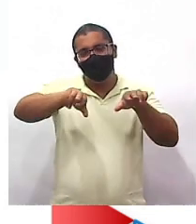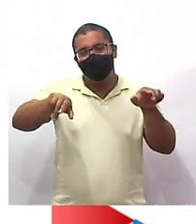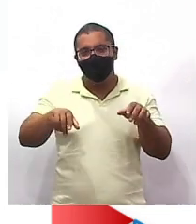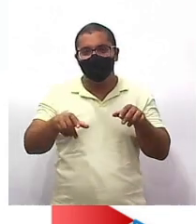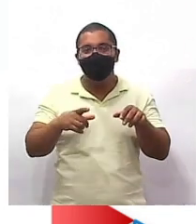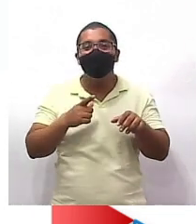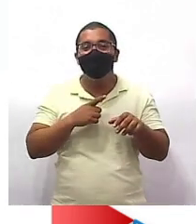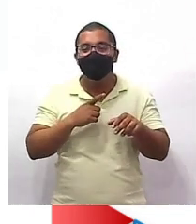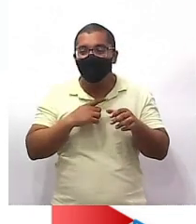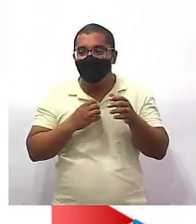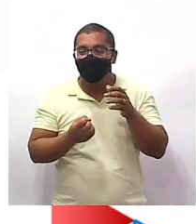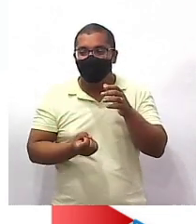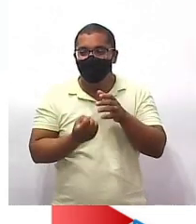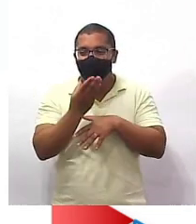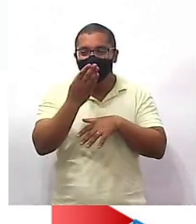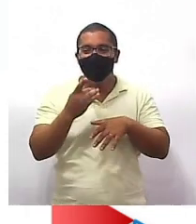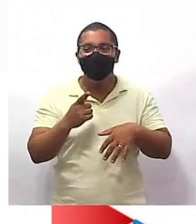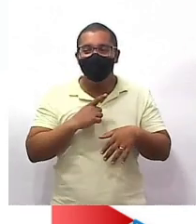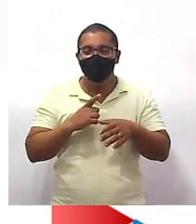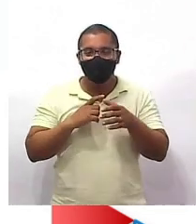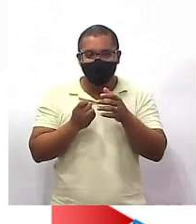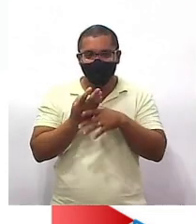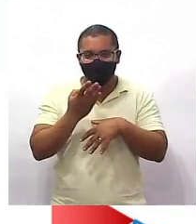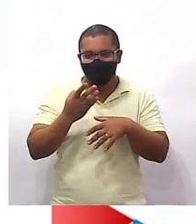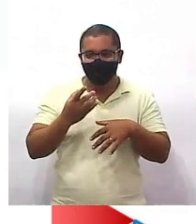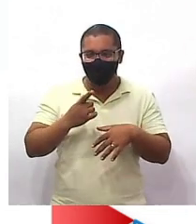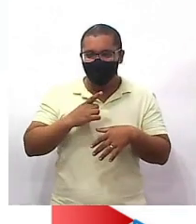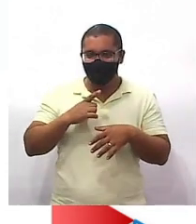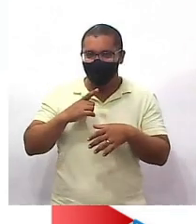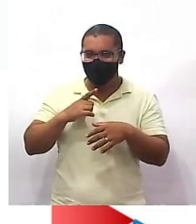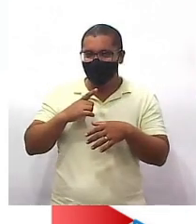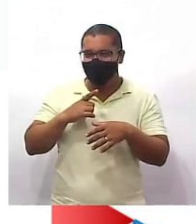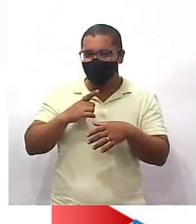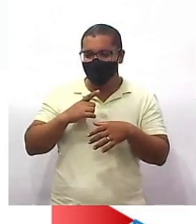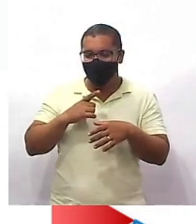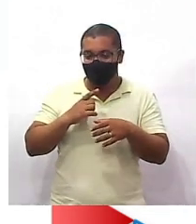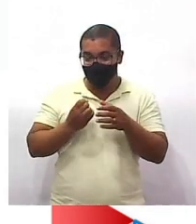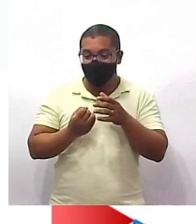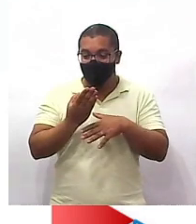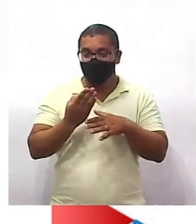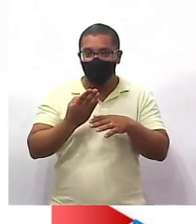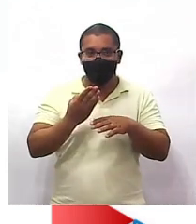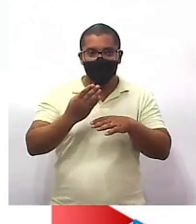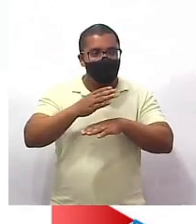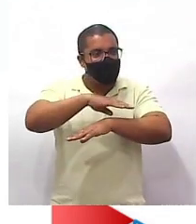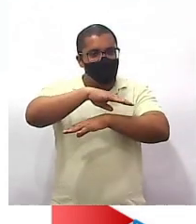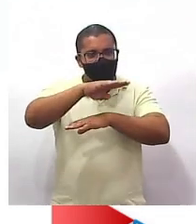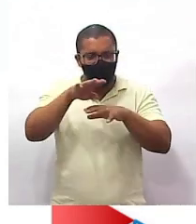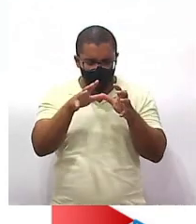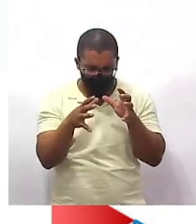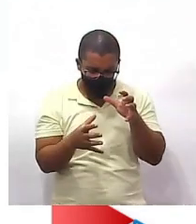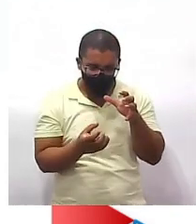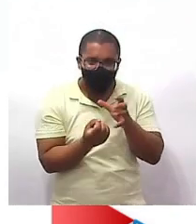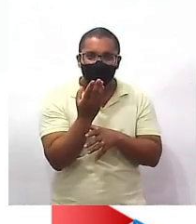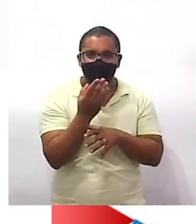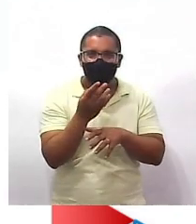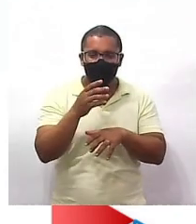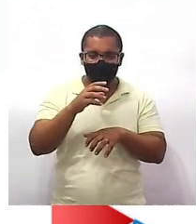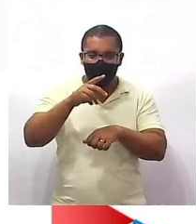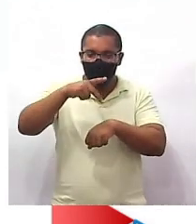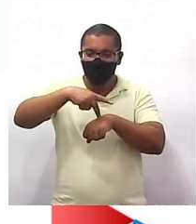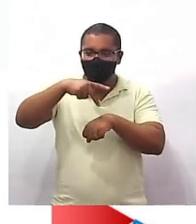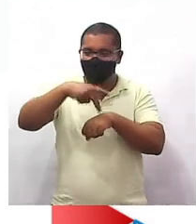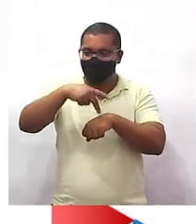gente vai ter aí a formação de um composto rochoso. Se eu tenho muitos minerais que estão em um